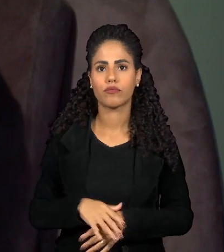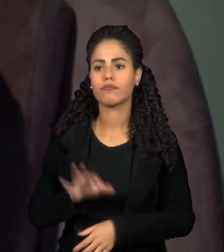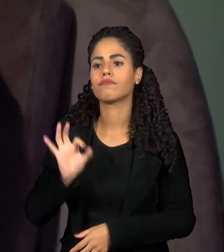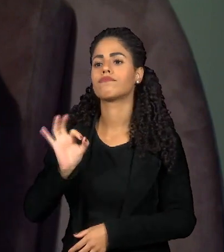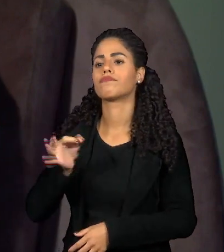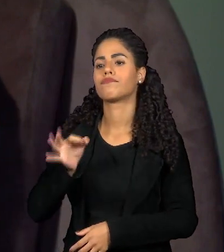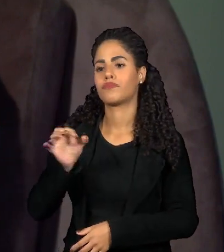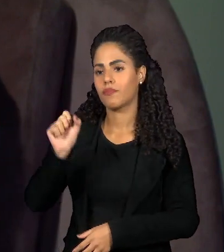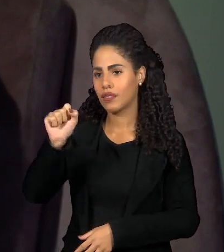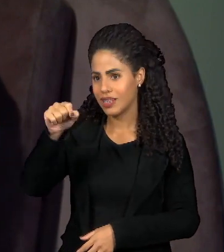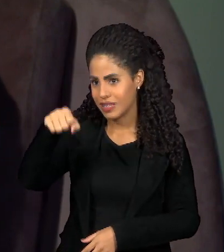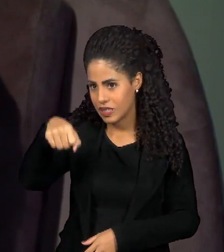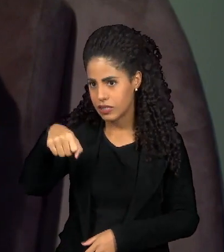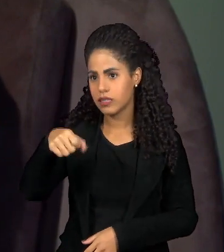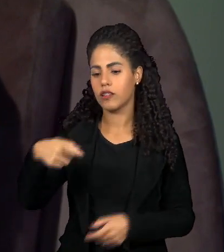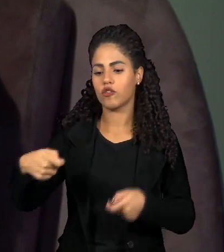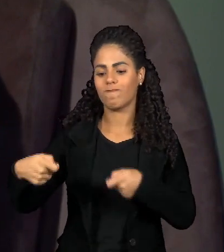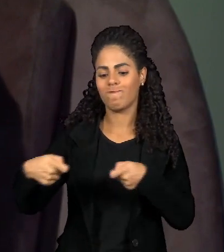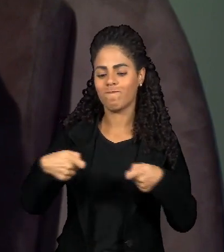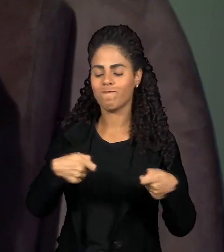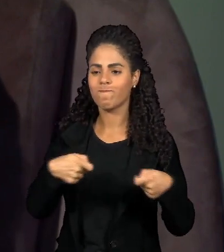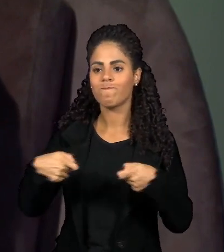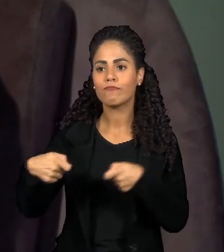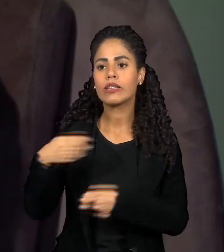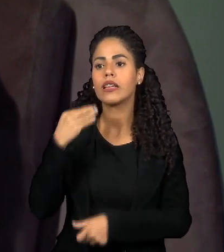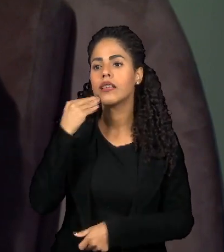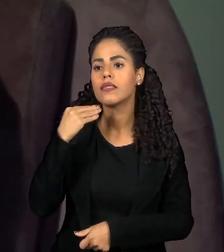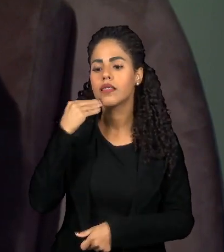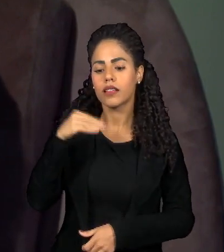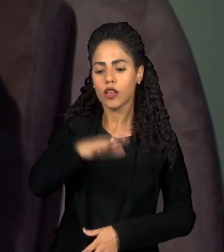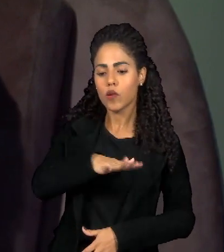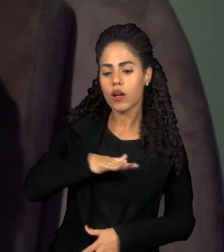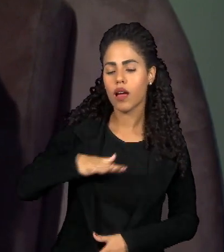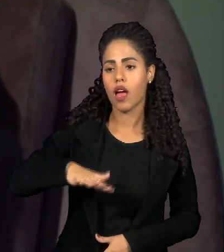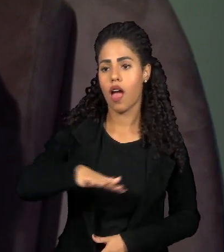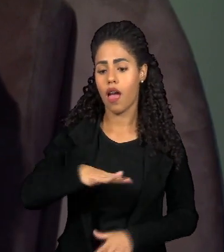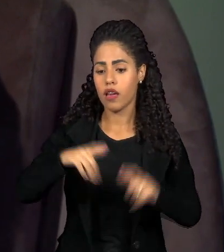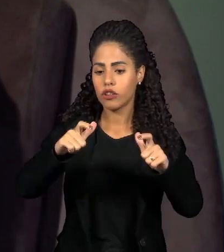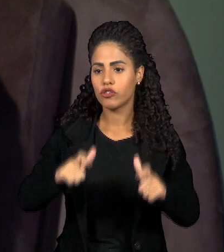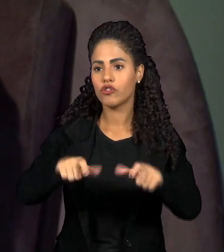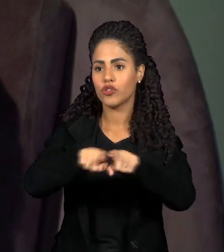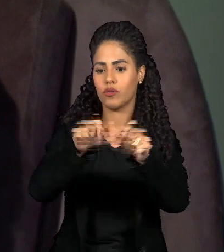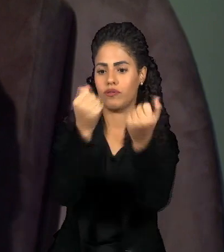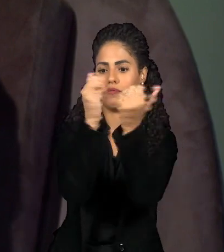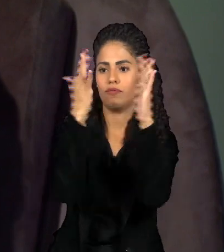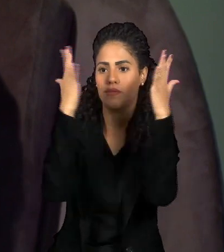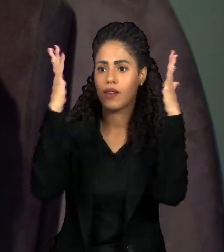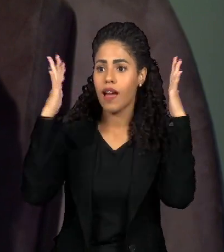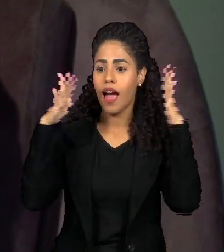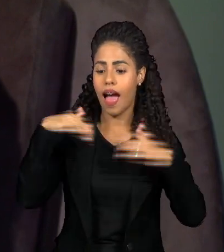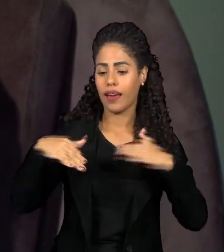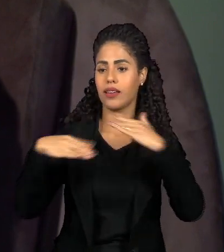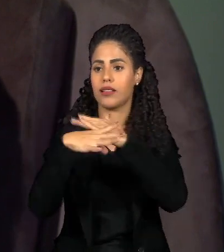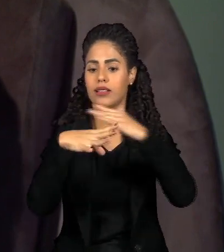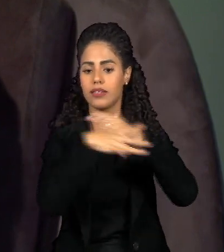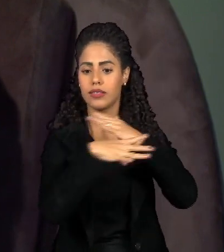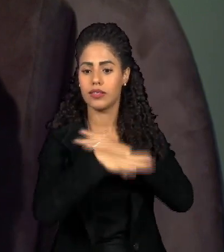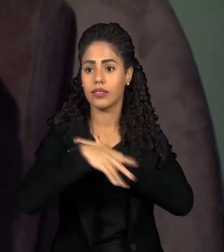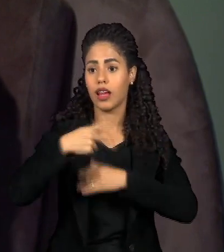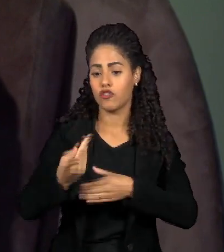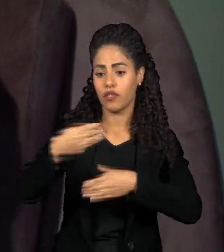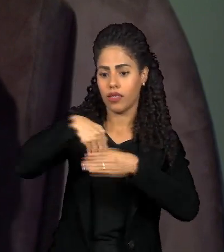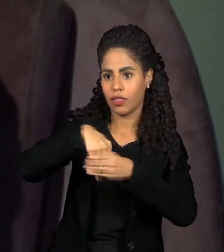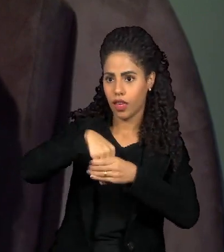de fato é uma disputa de narrativas, né, disputa de espaço e o espaço urbano das nossas cidades, das cidades